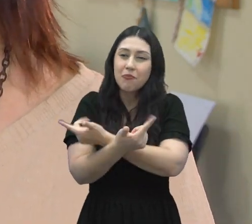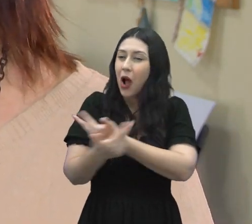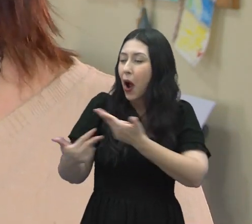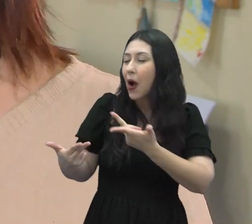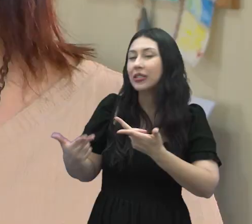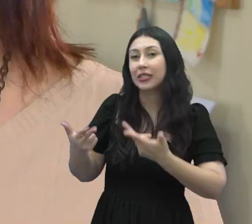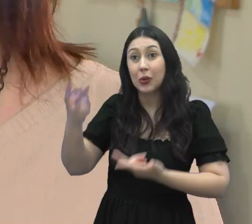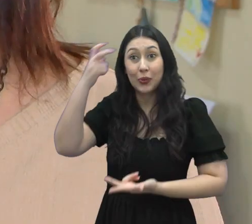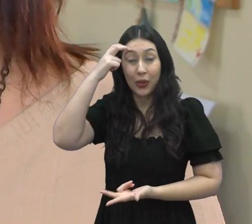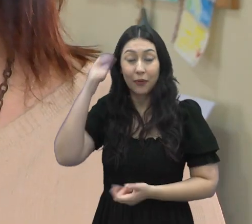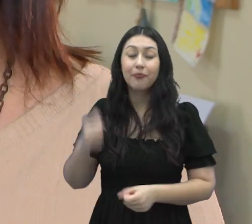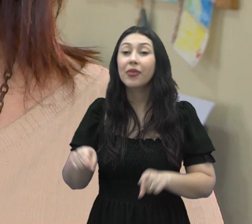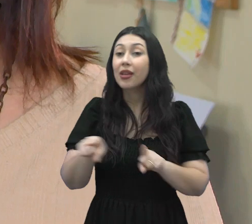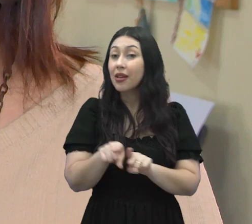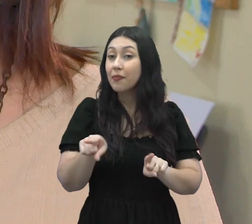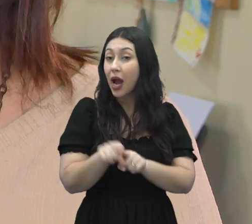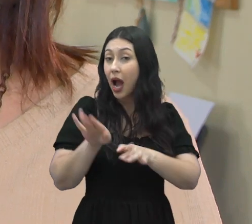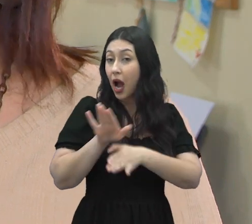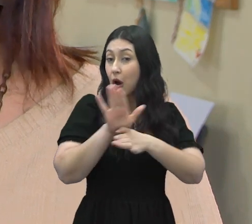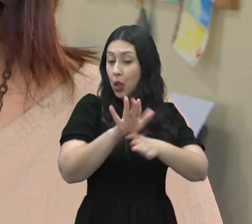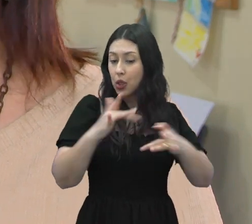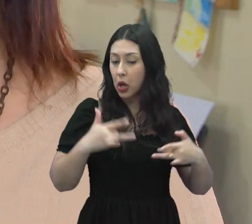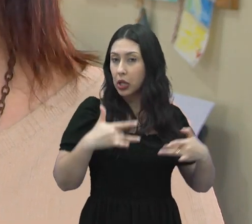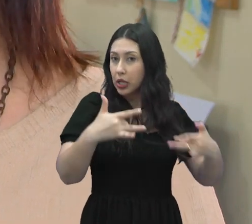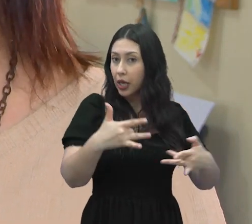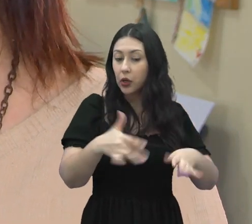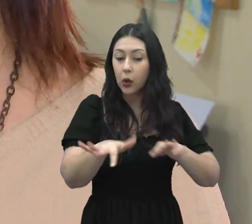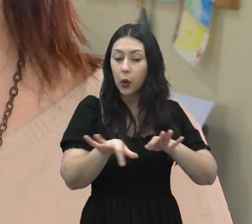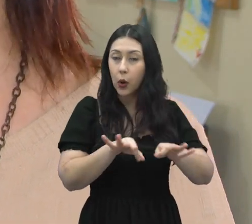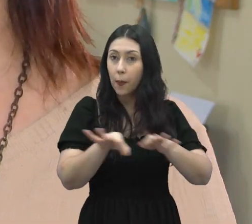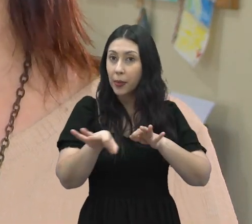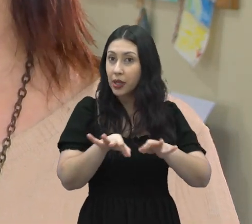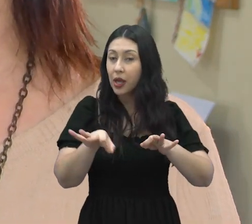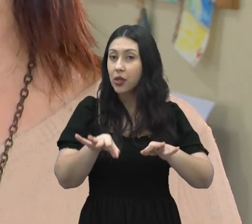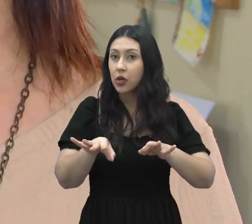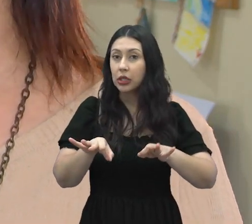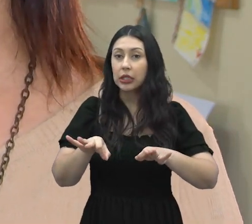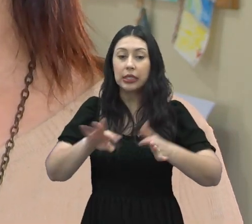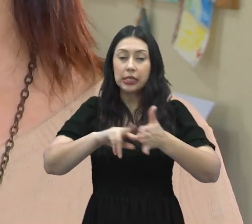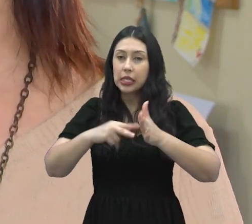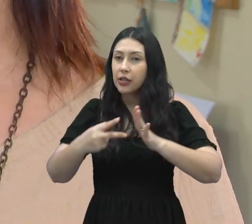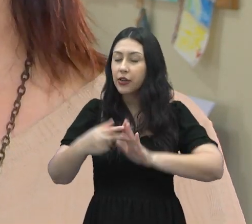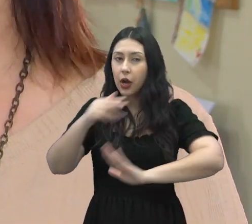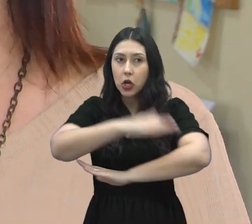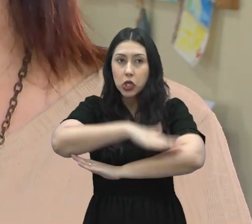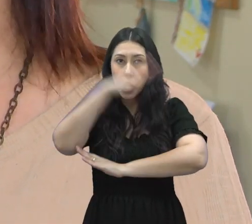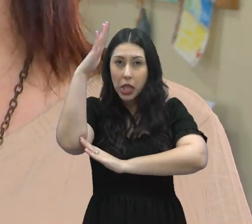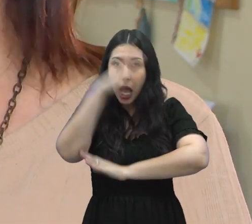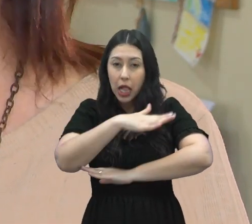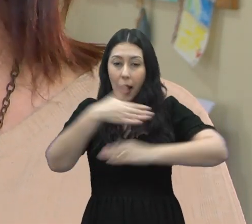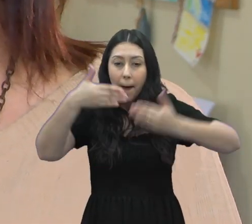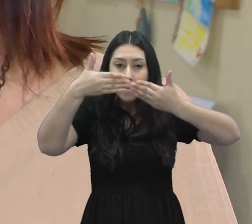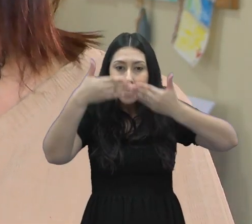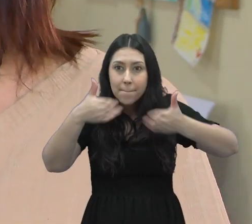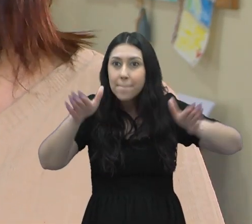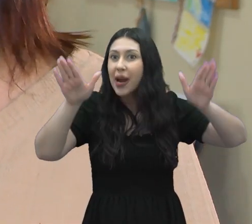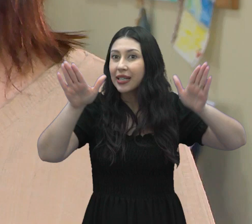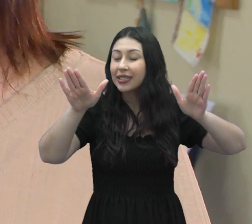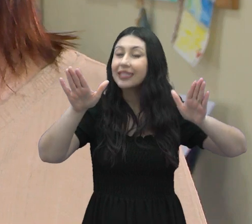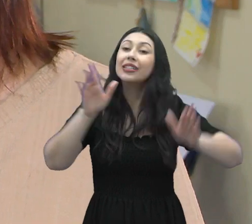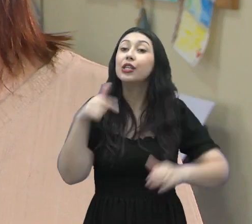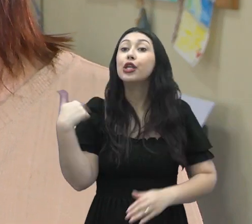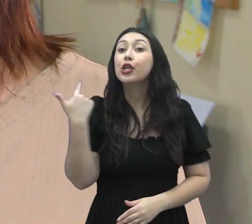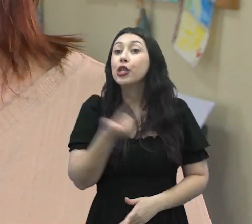e lazer. Nós temos o Ação Solidária, dentro deles temos o projeto Open Windows, que significa janelas abertas,